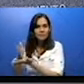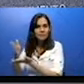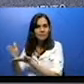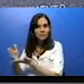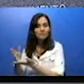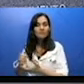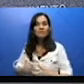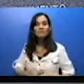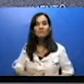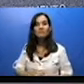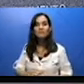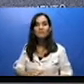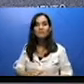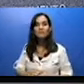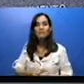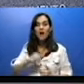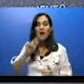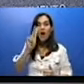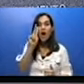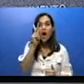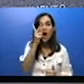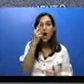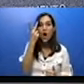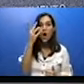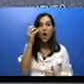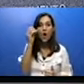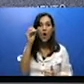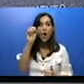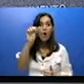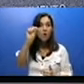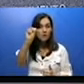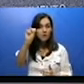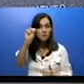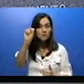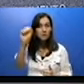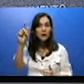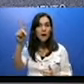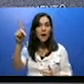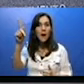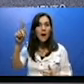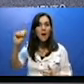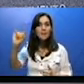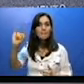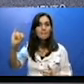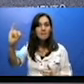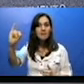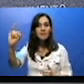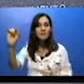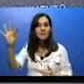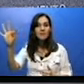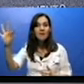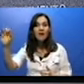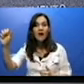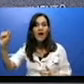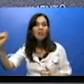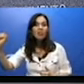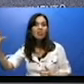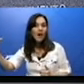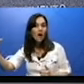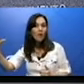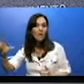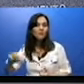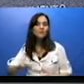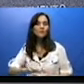e olha lá e os pital beijão que eu